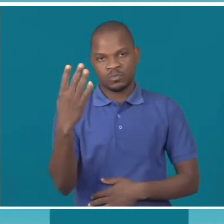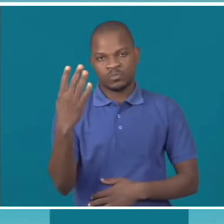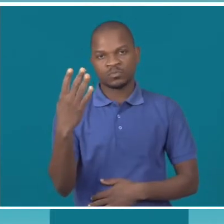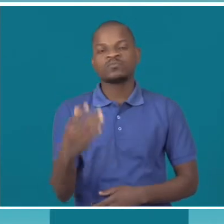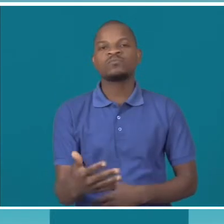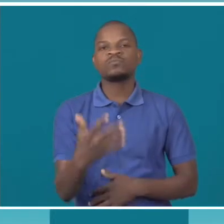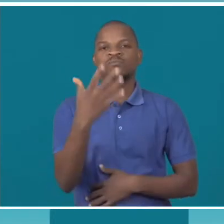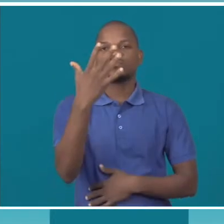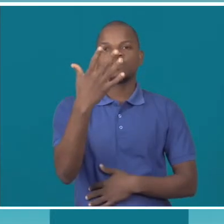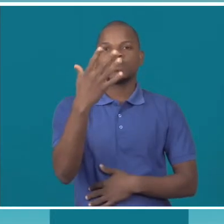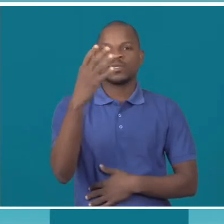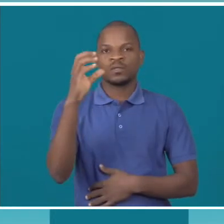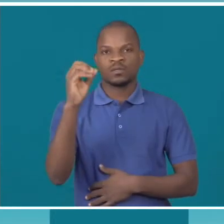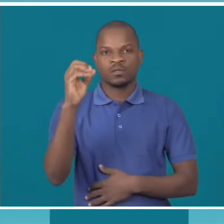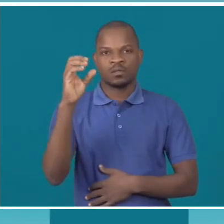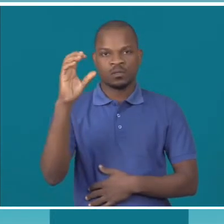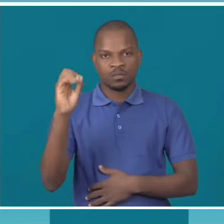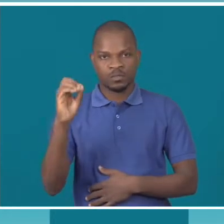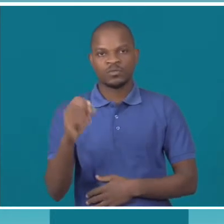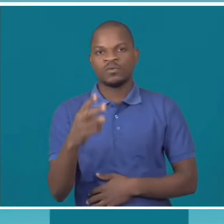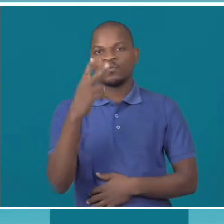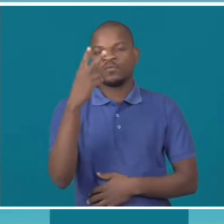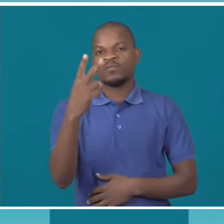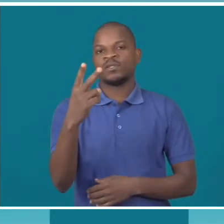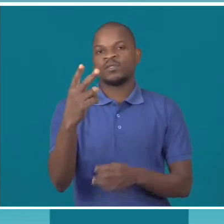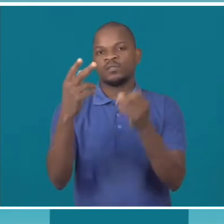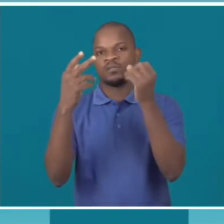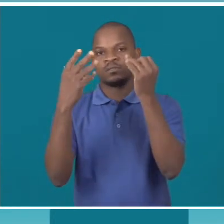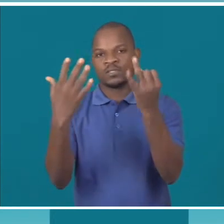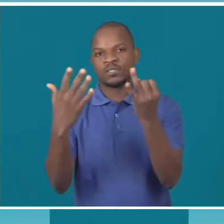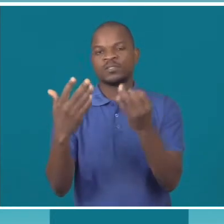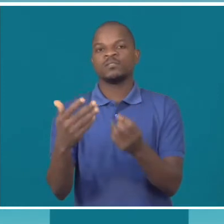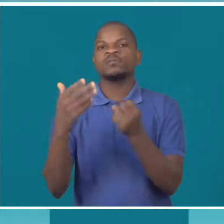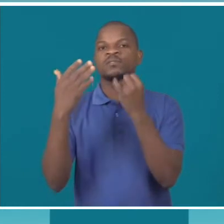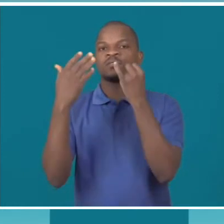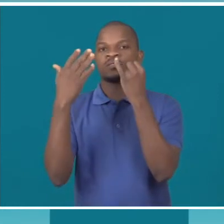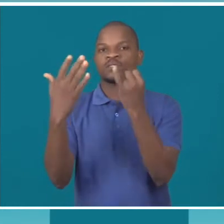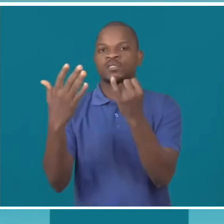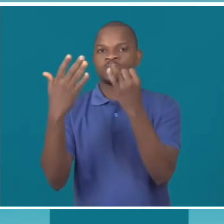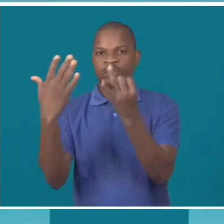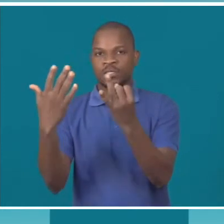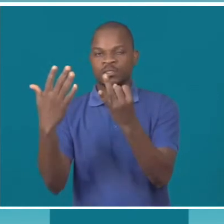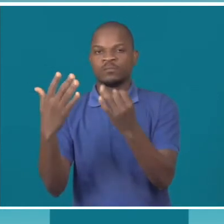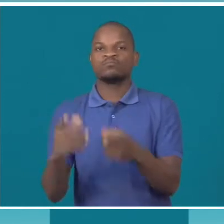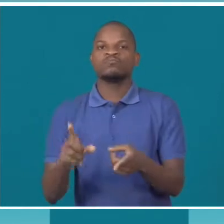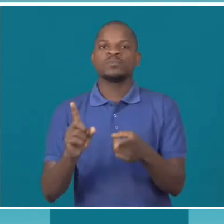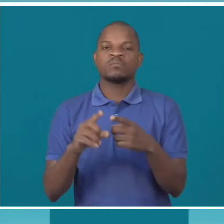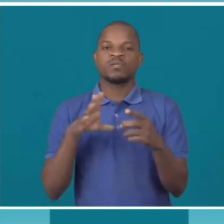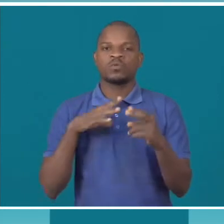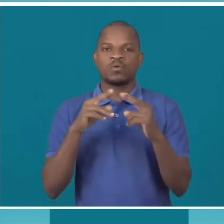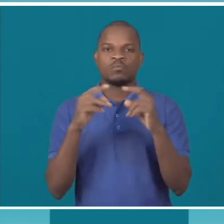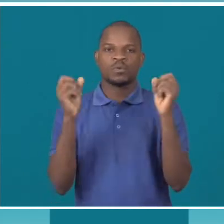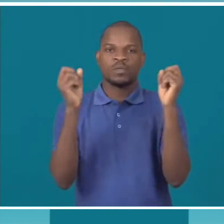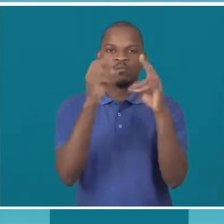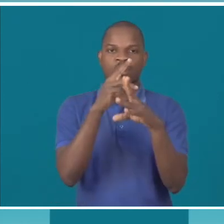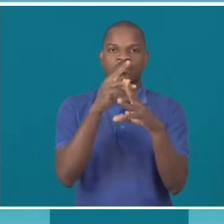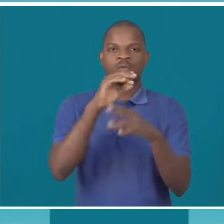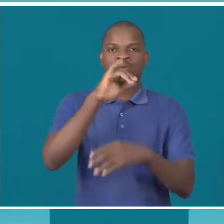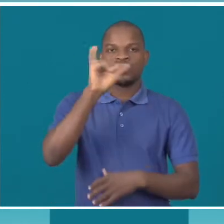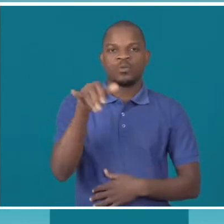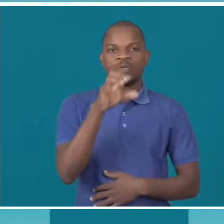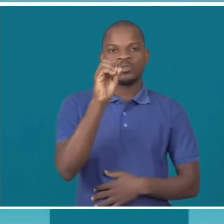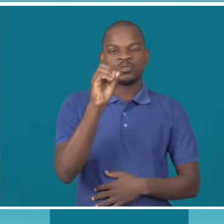-527-67. E-mail? João Rungo